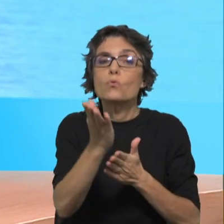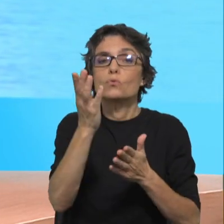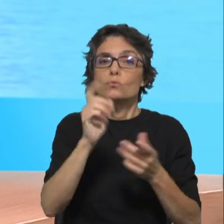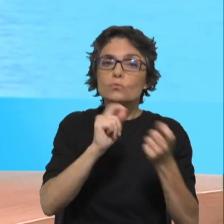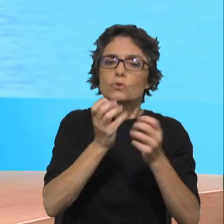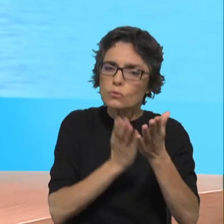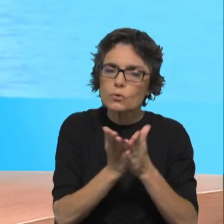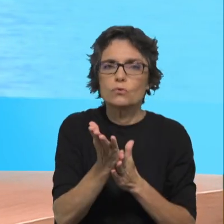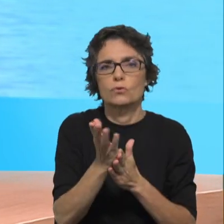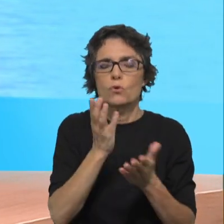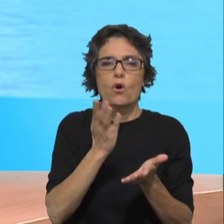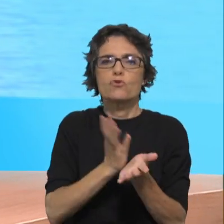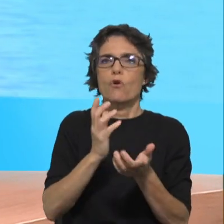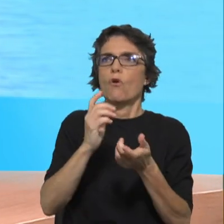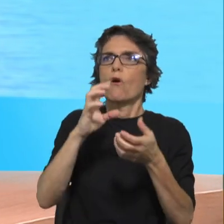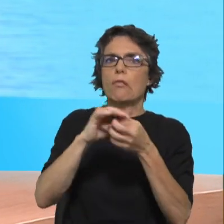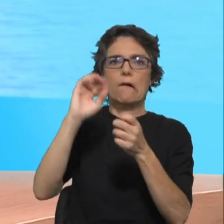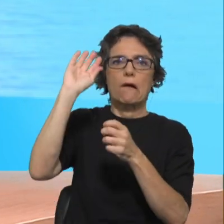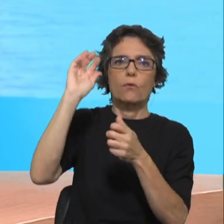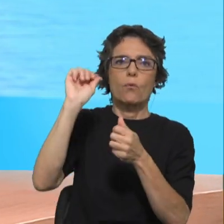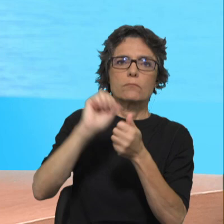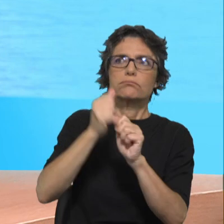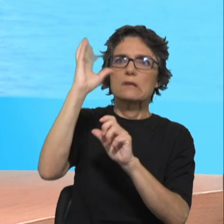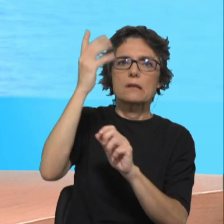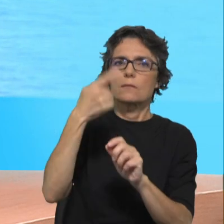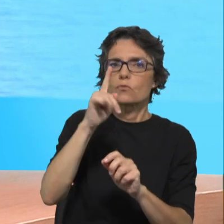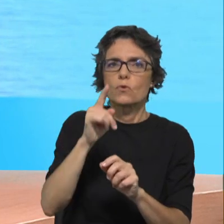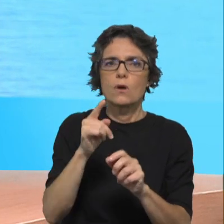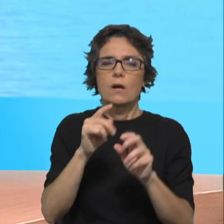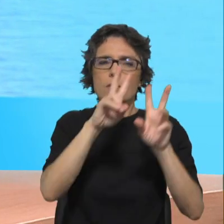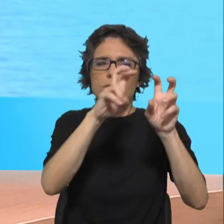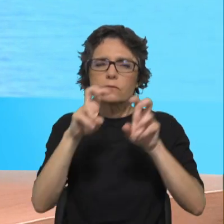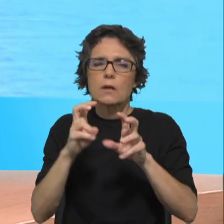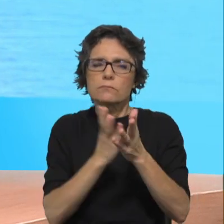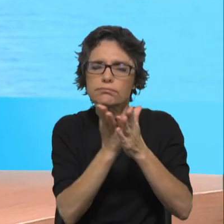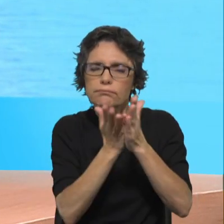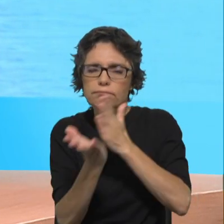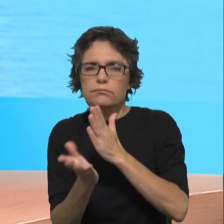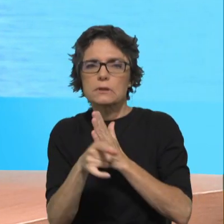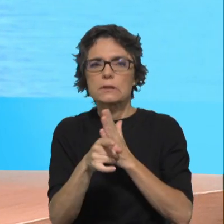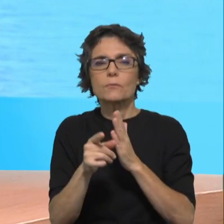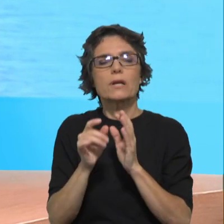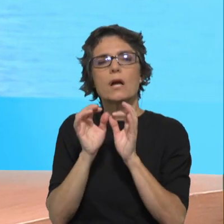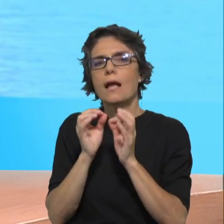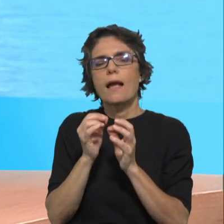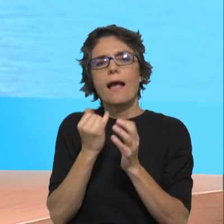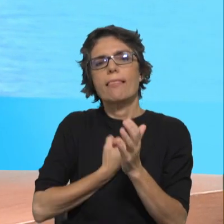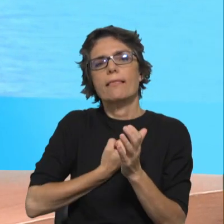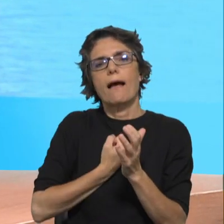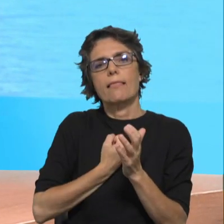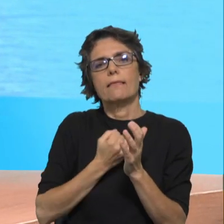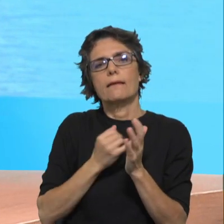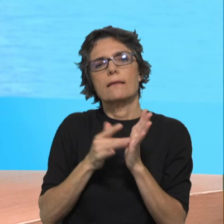causa, mas que seja capaz de perceber que, do ponto de vista da identidade cristã, o cuidado da casa comum é